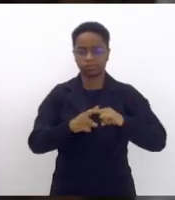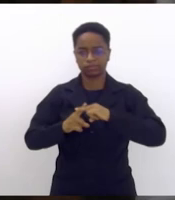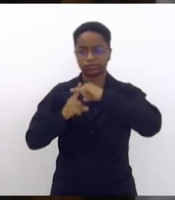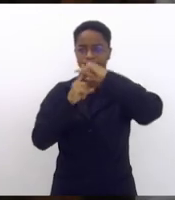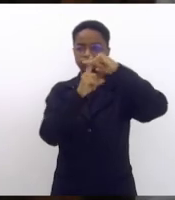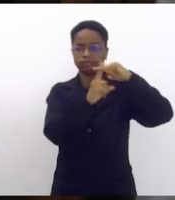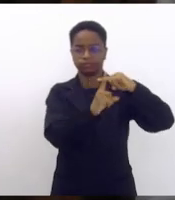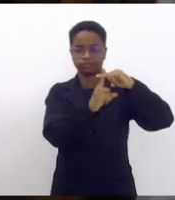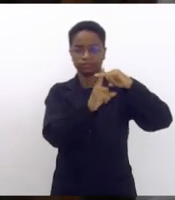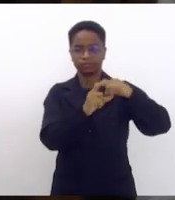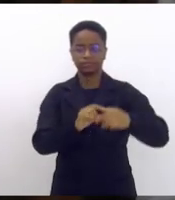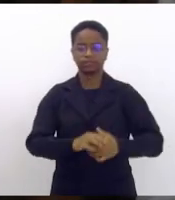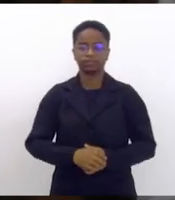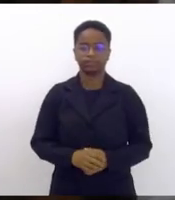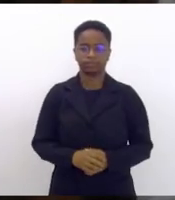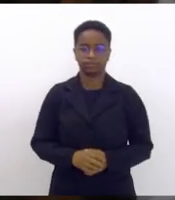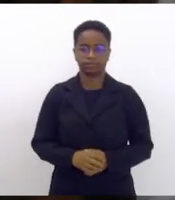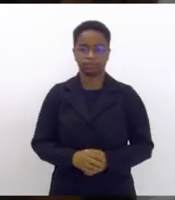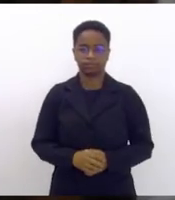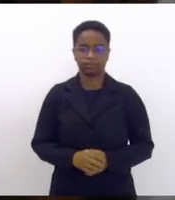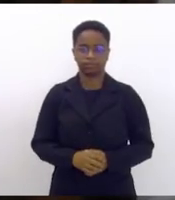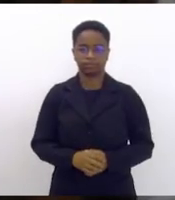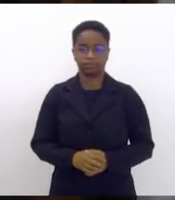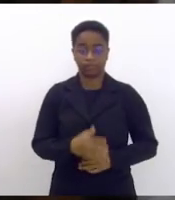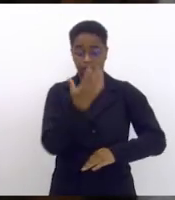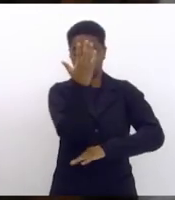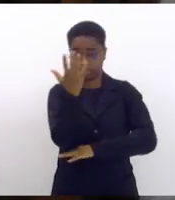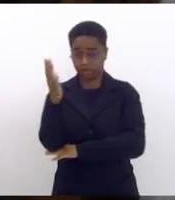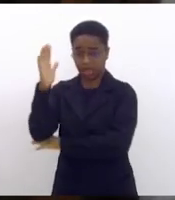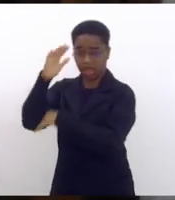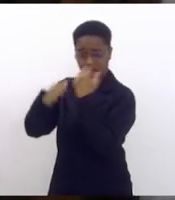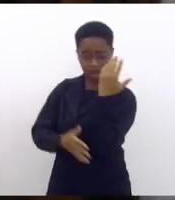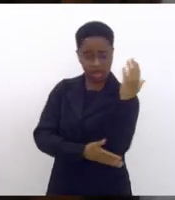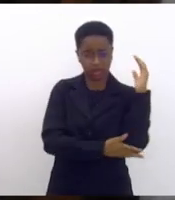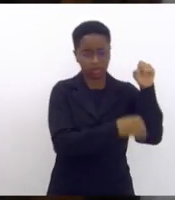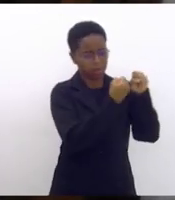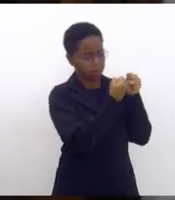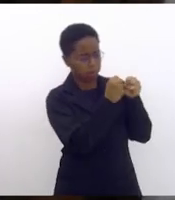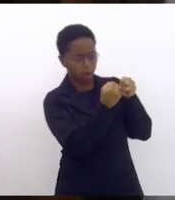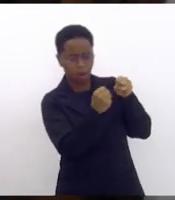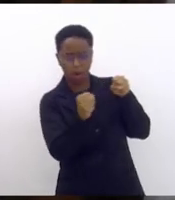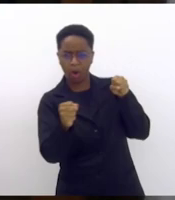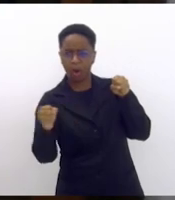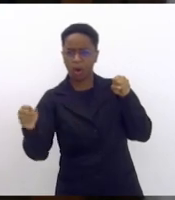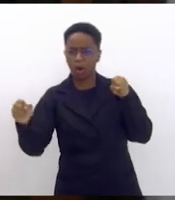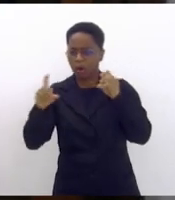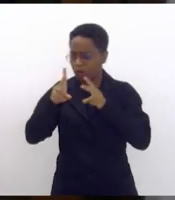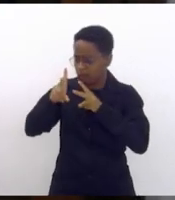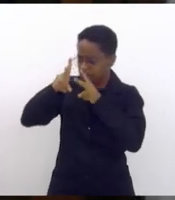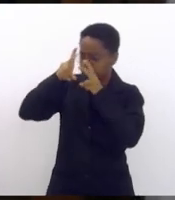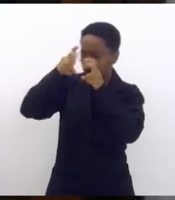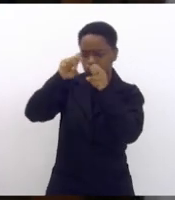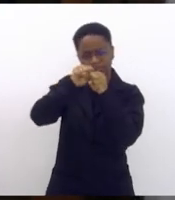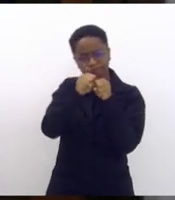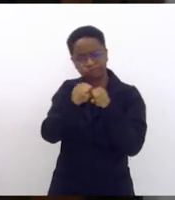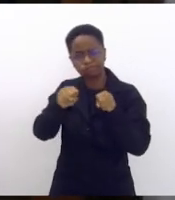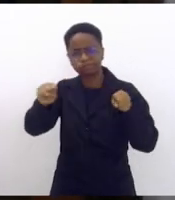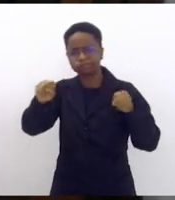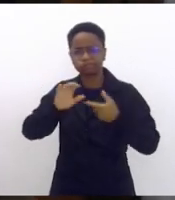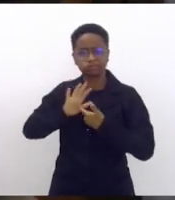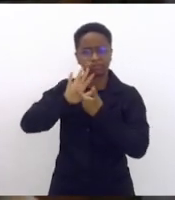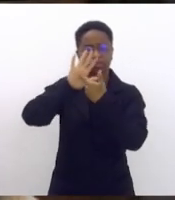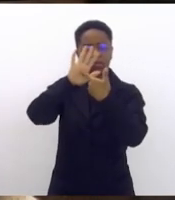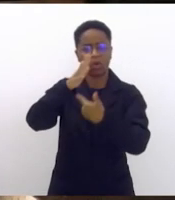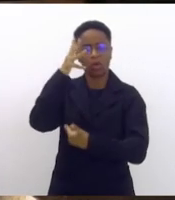Cruzeiro resplandece Gigante pela própria natureza és belela é forte